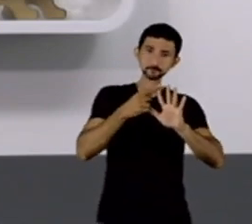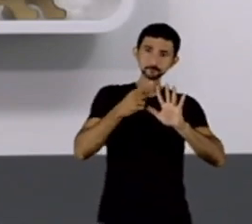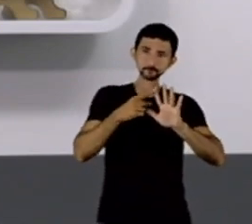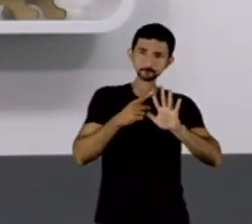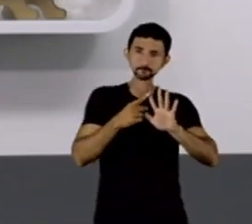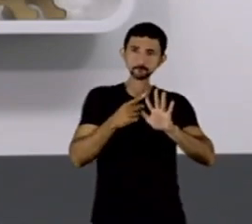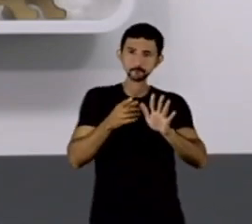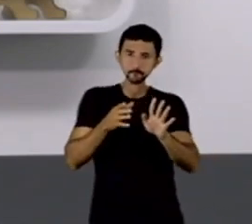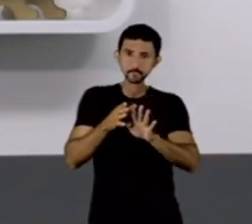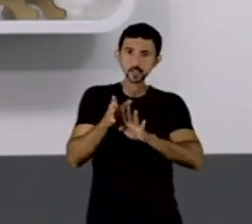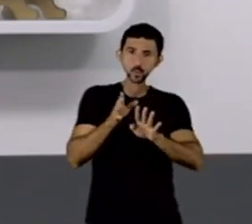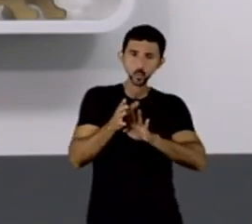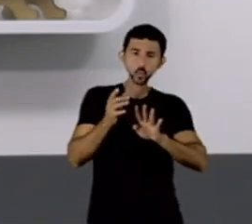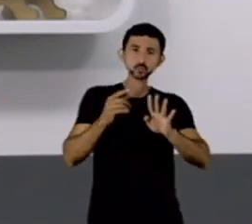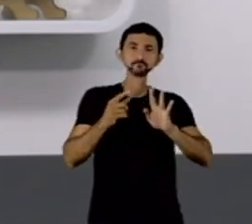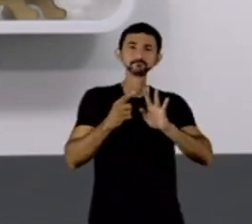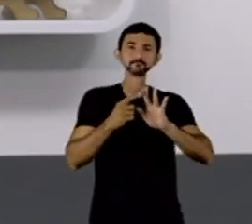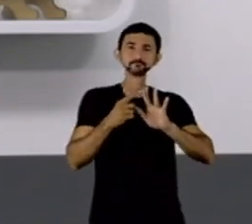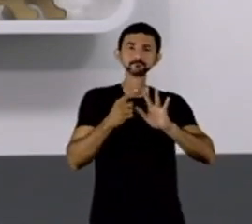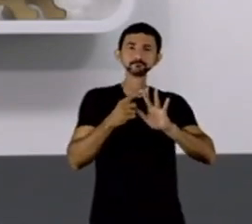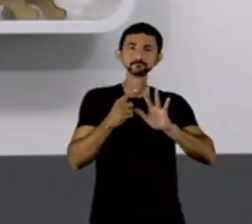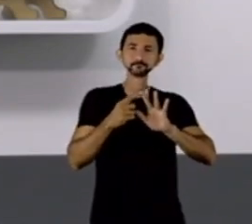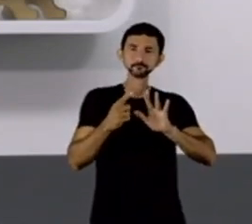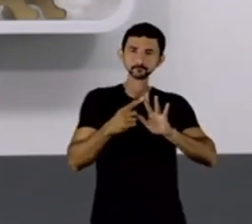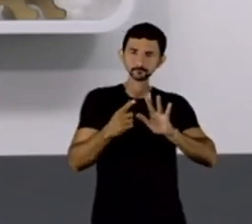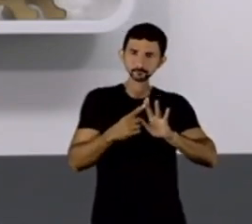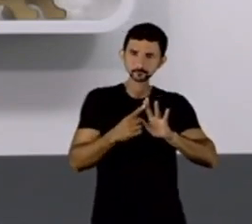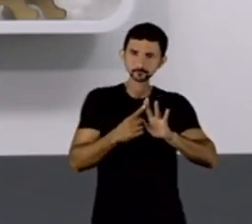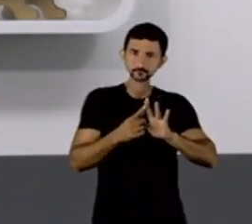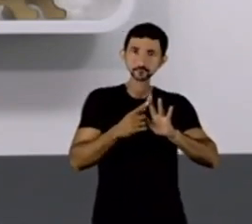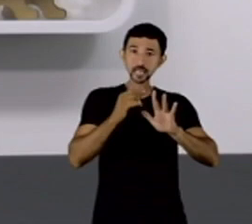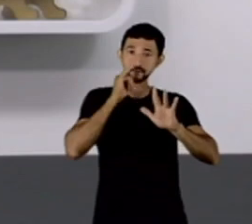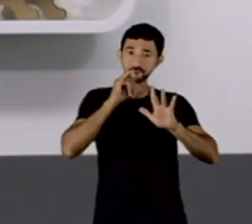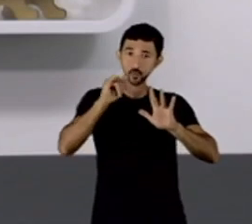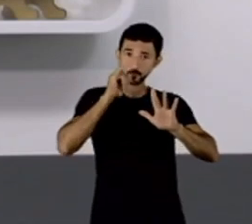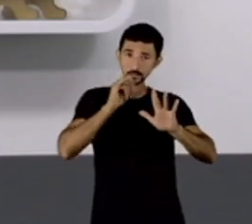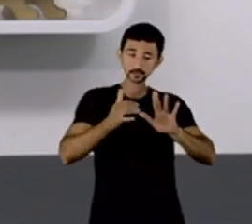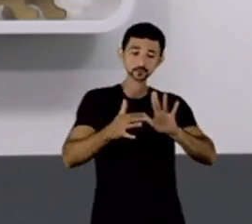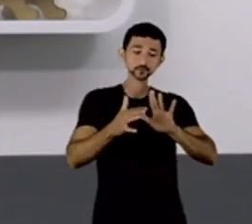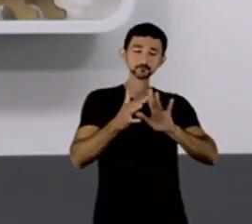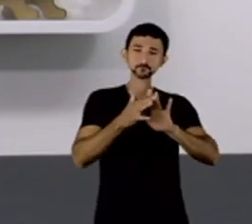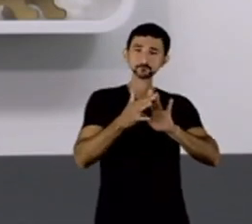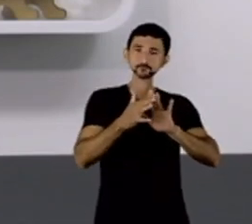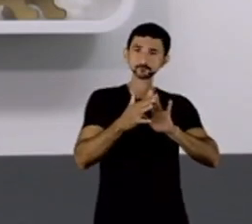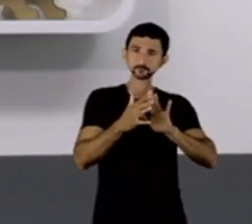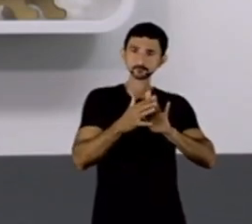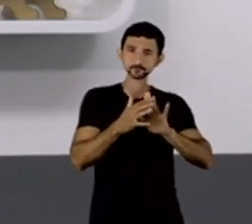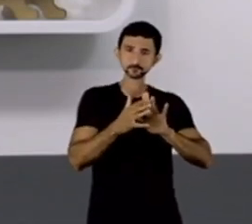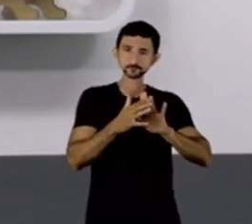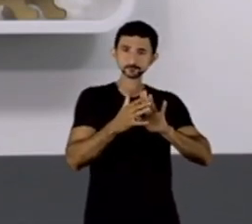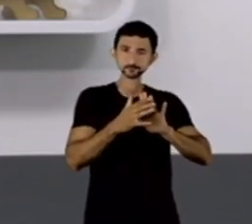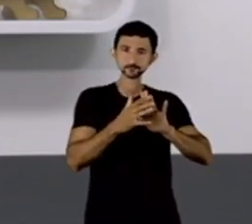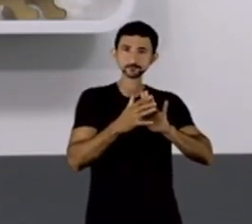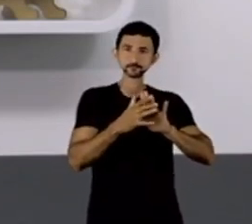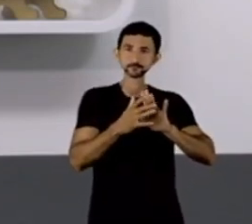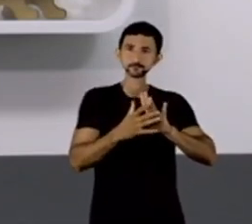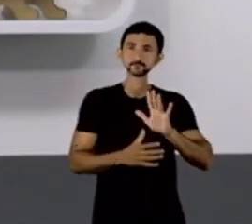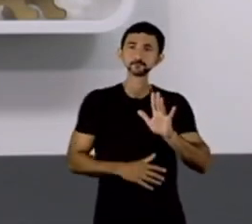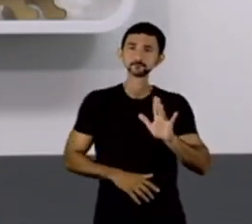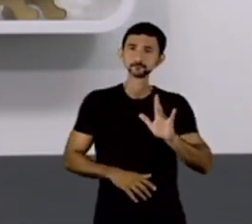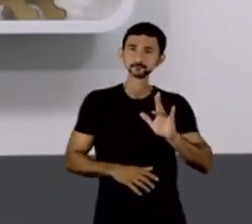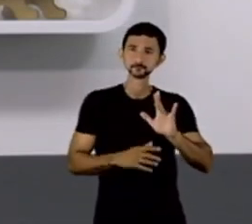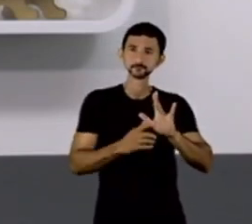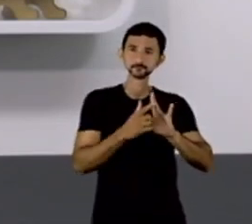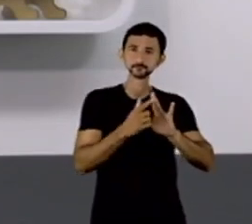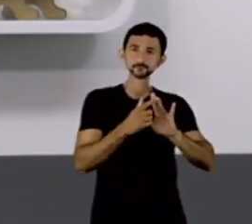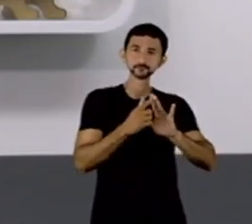de instrucional, um texto que eu chamo de informativo, e eu deixei os 2 últimos para você, porque são